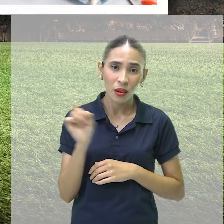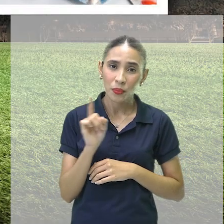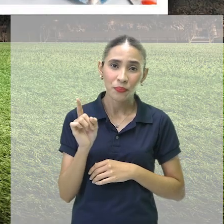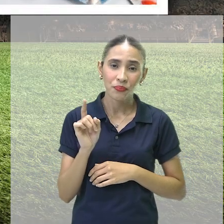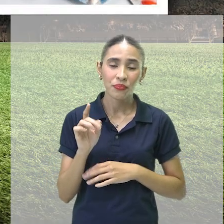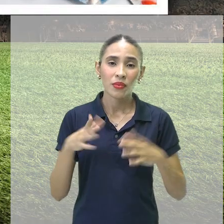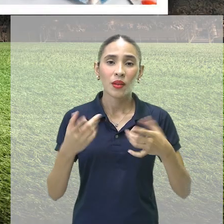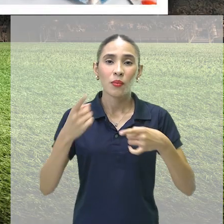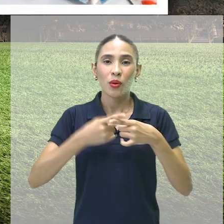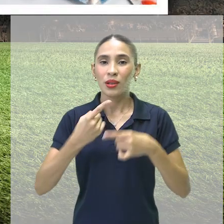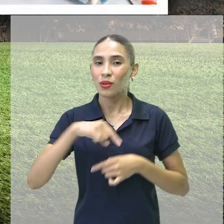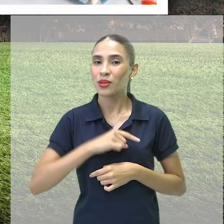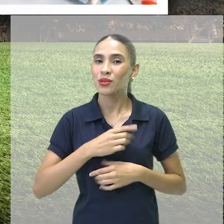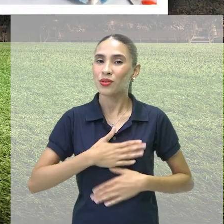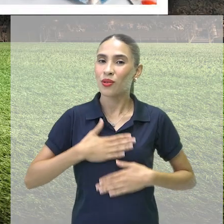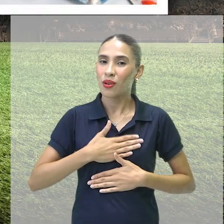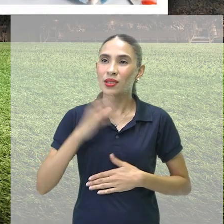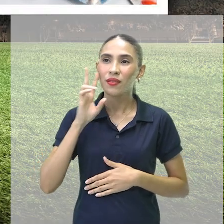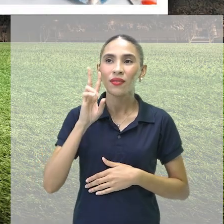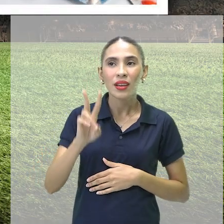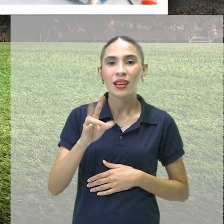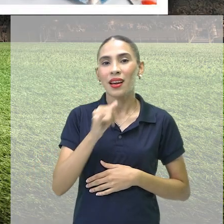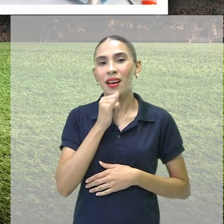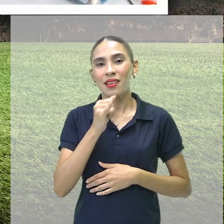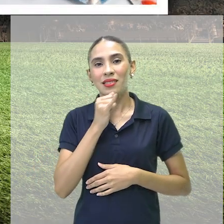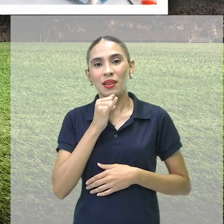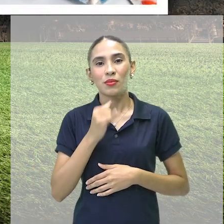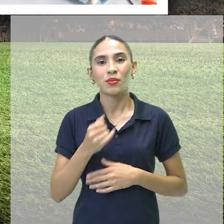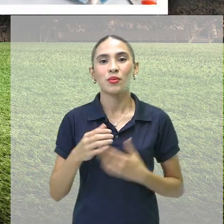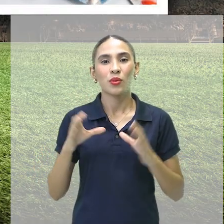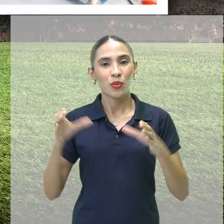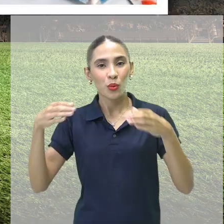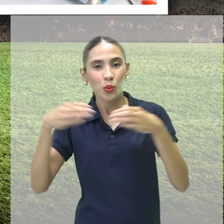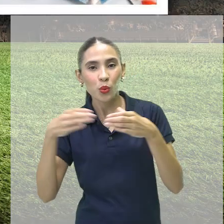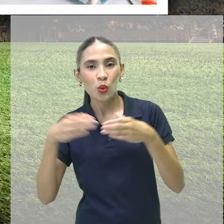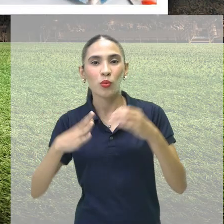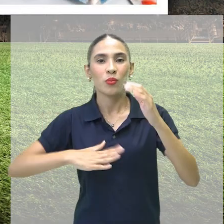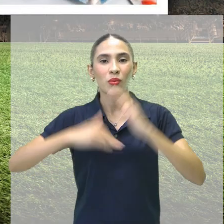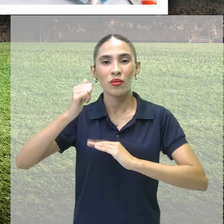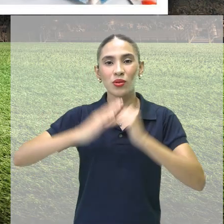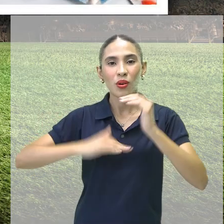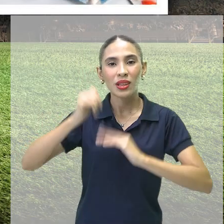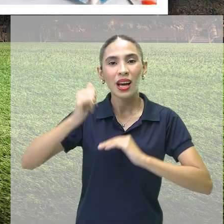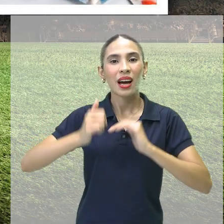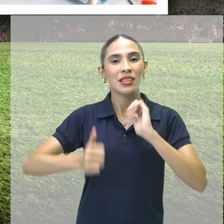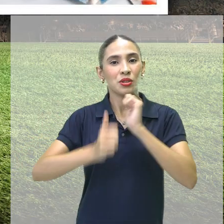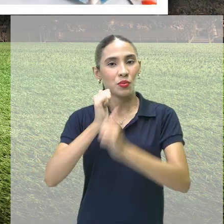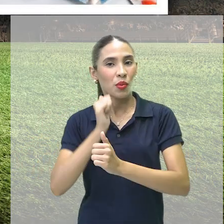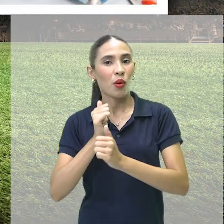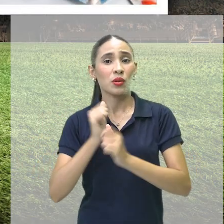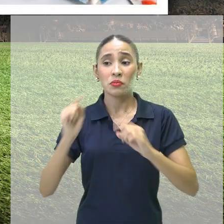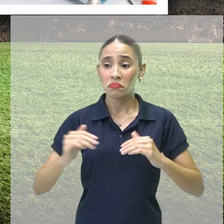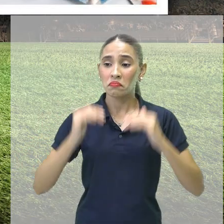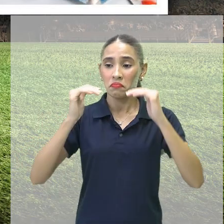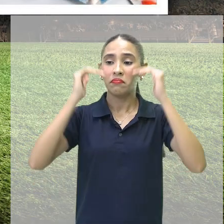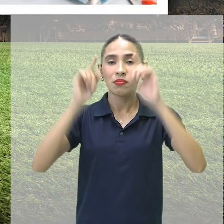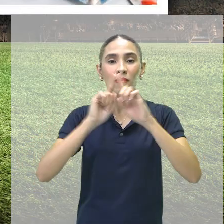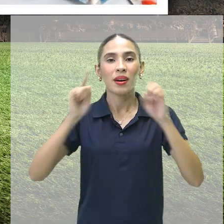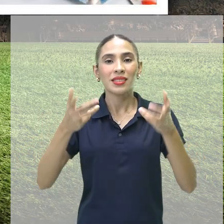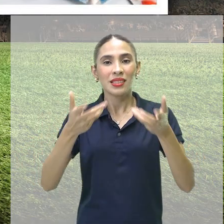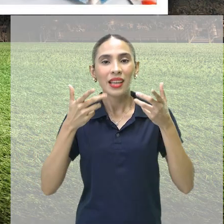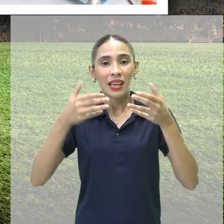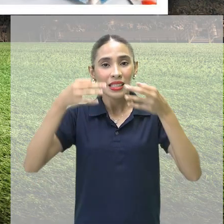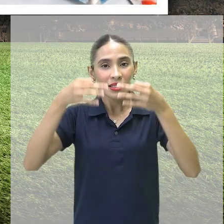gente gosta de ver, por exemplo, os nossos times, os nossos atletas brasileiros se destacando, mas a gente quer que isso seja feito de uma